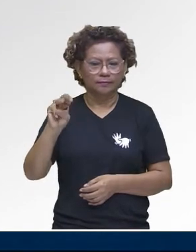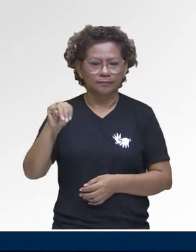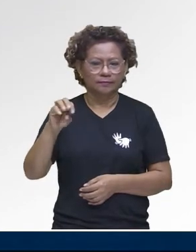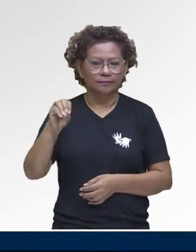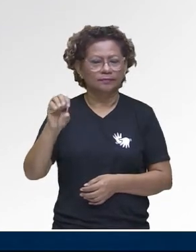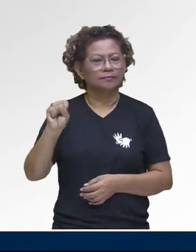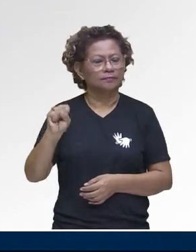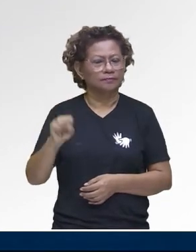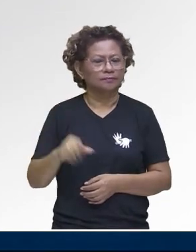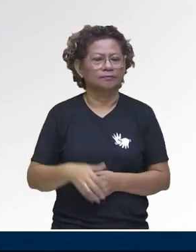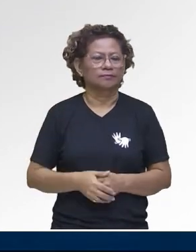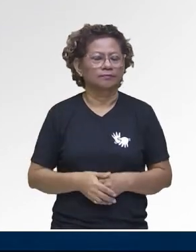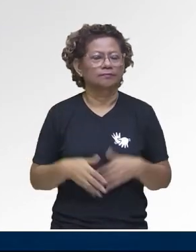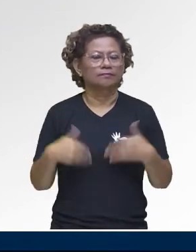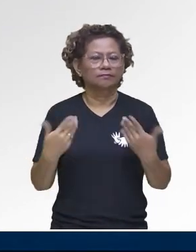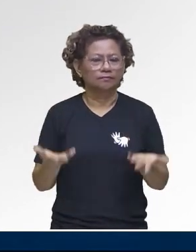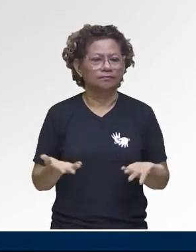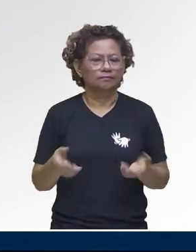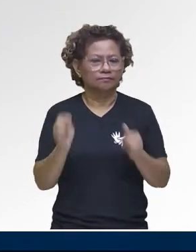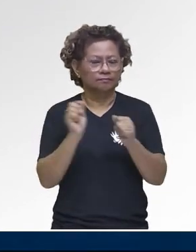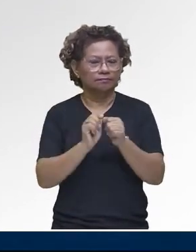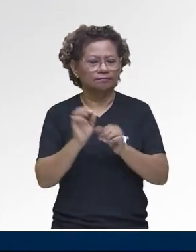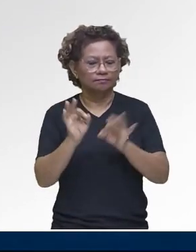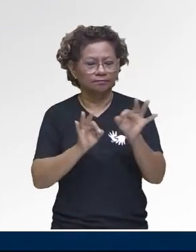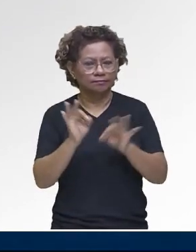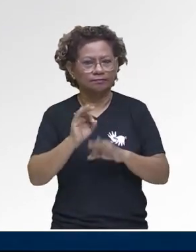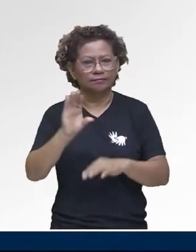Olha só, temos aqui